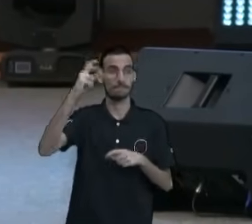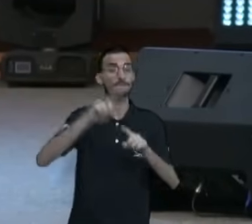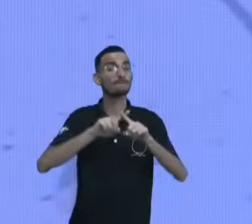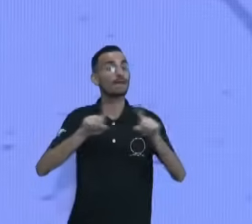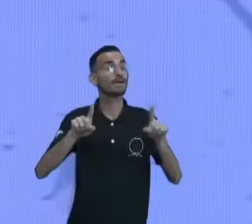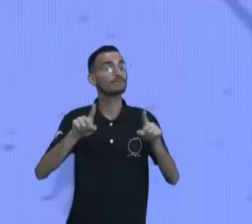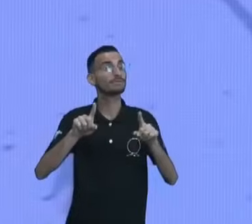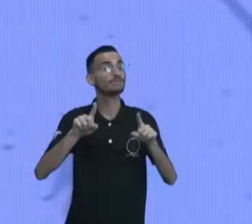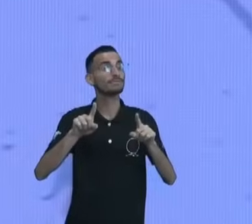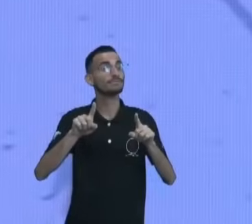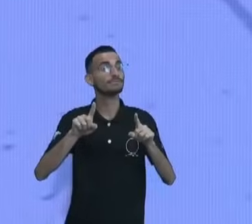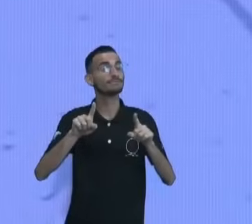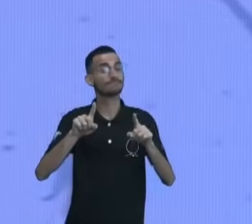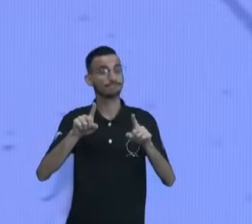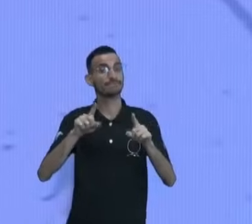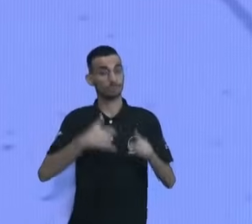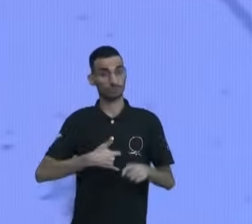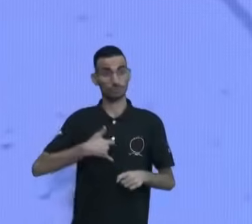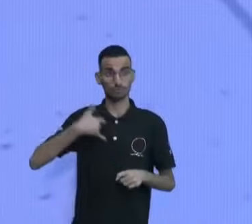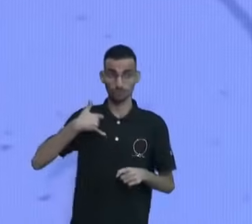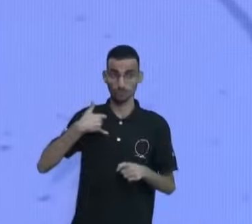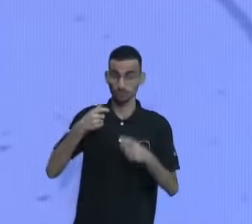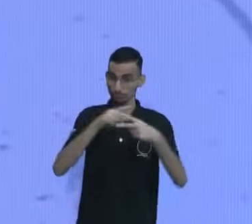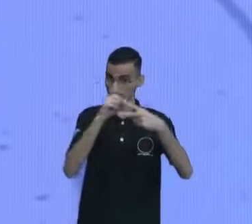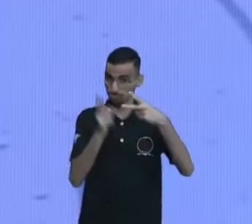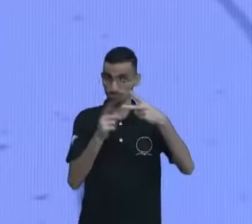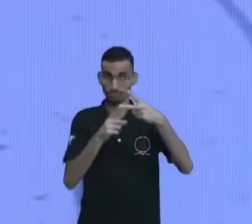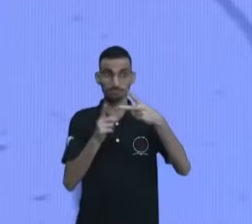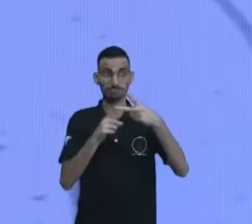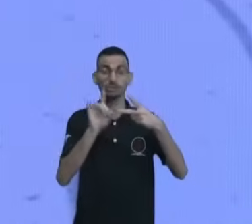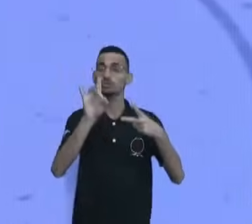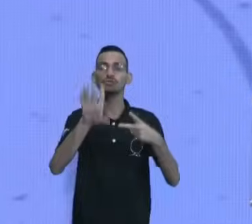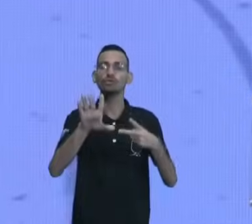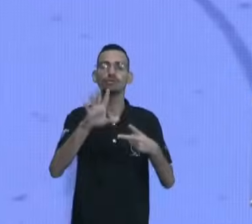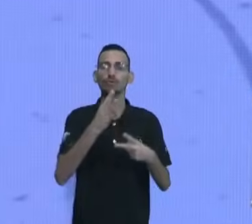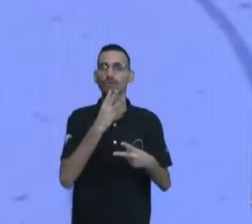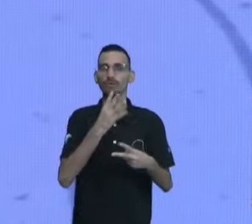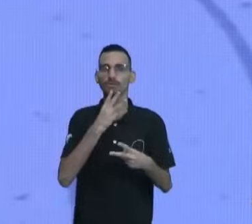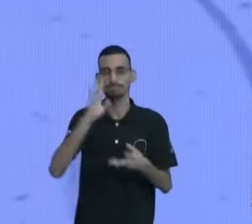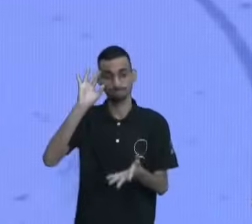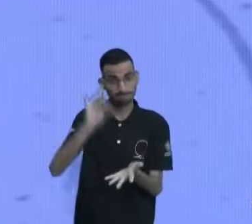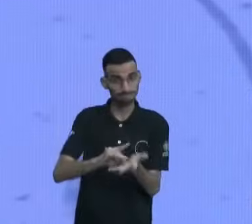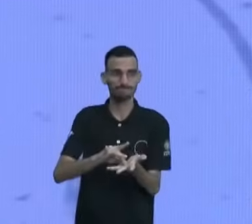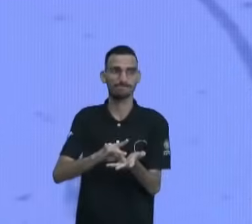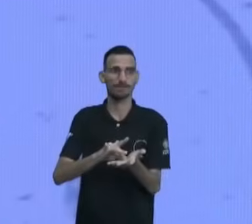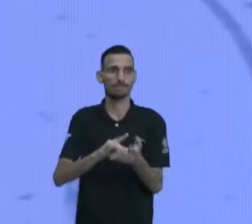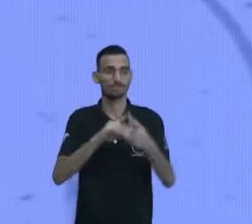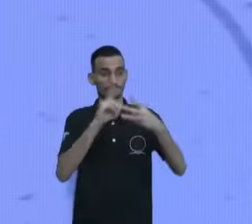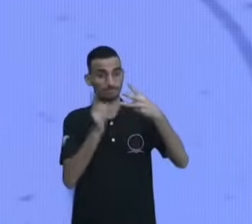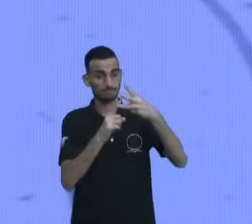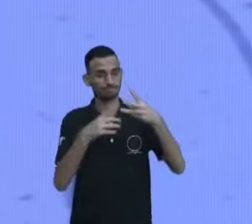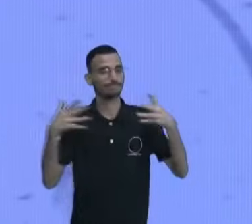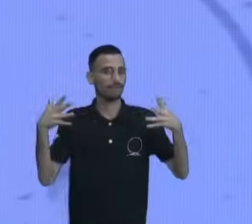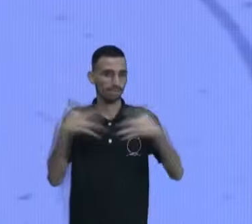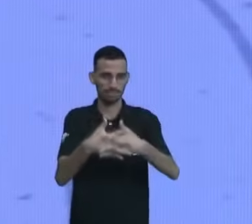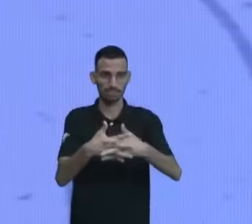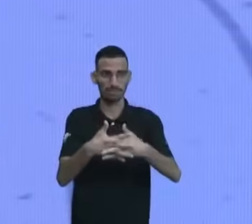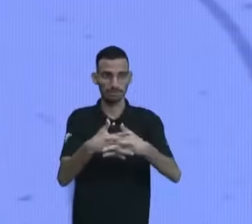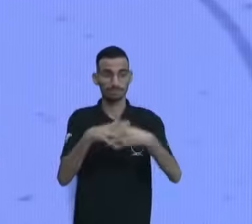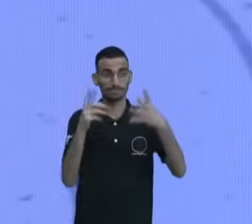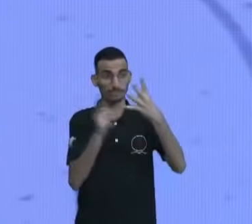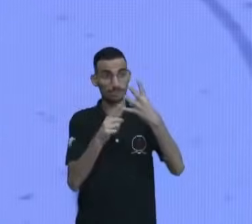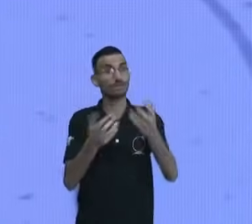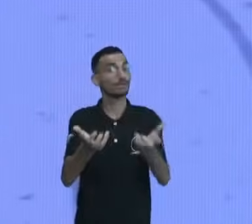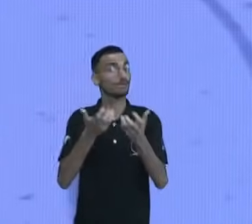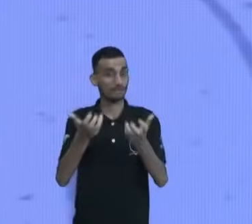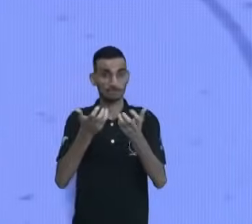soberba só eles têm a verdade causam confusão doutrinária e querem possuir